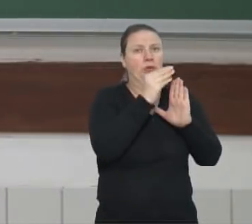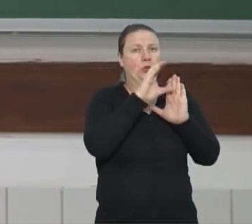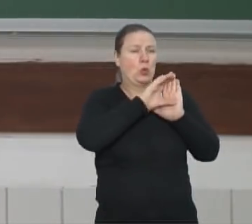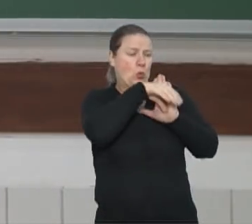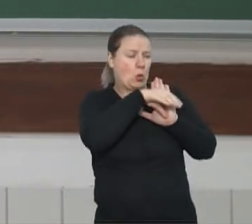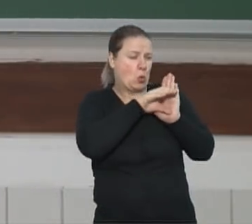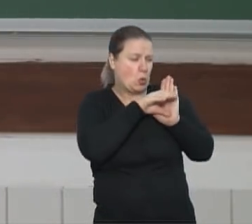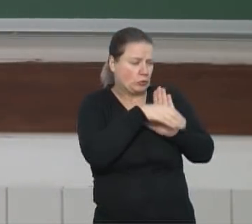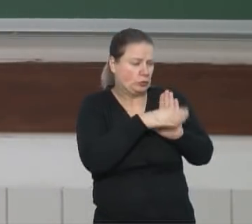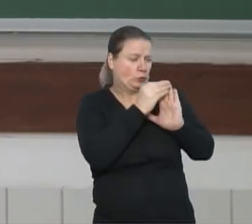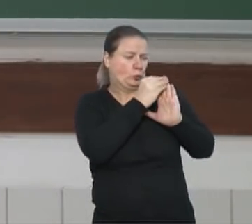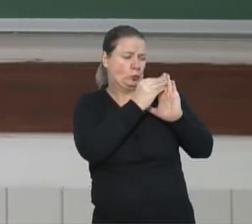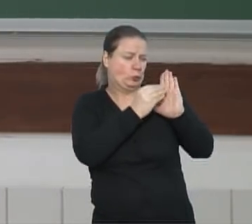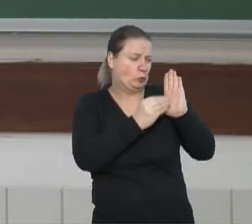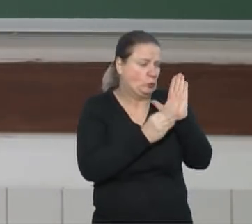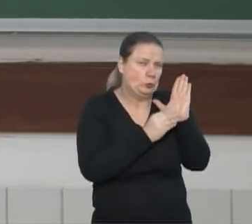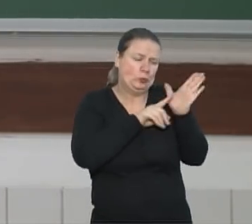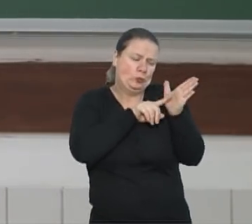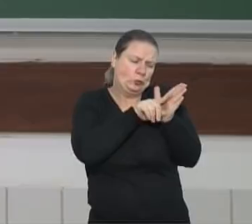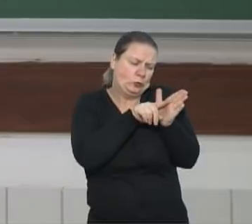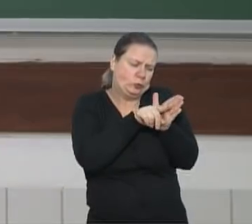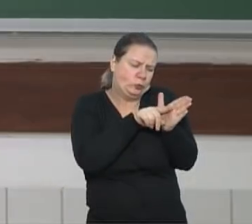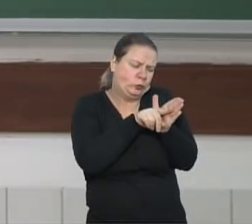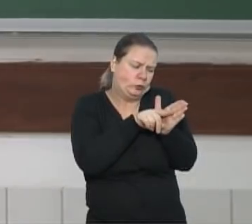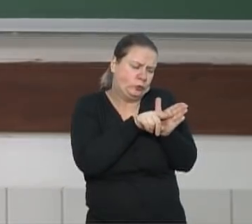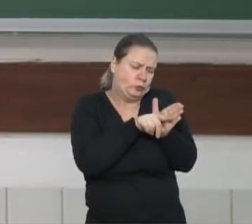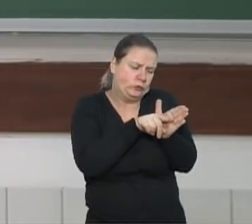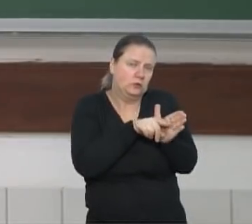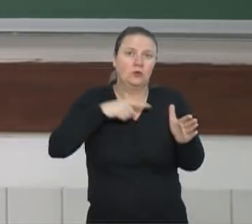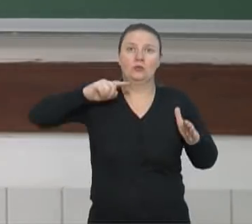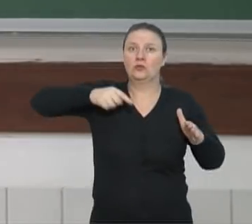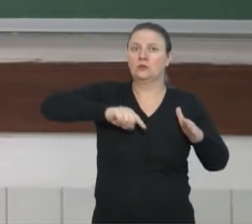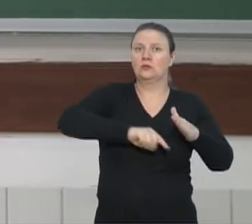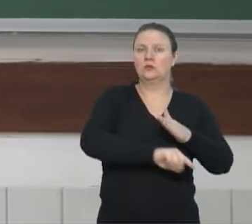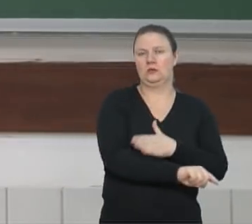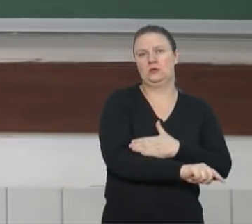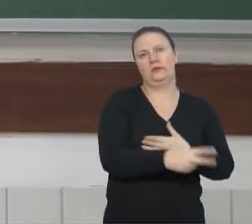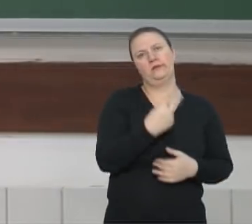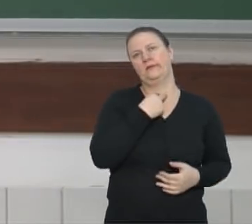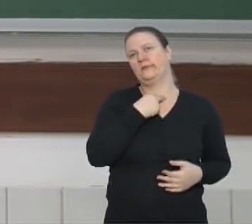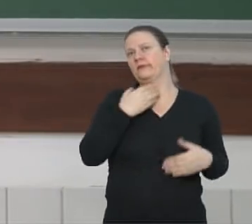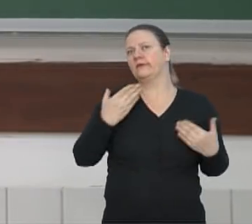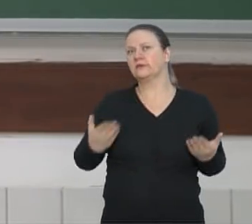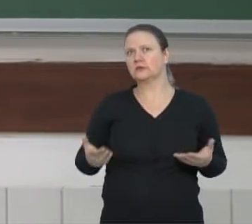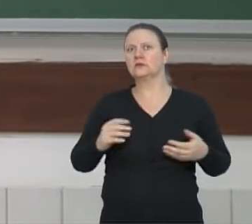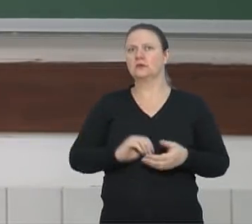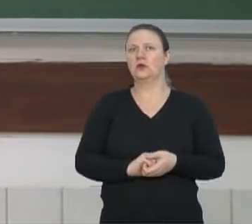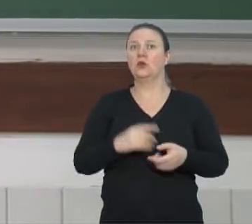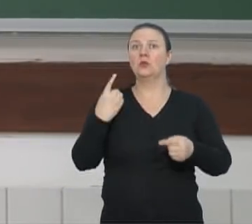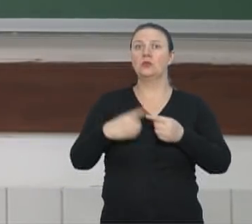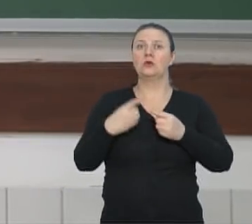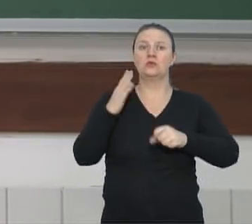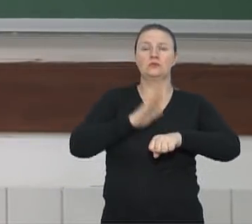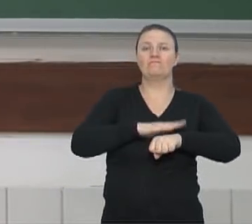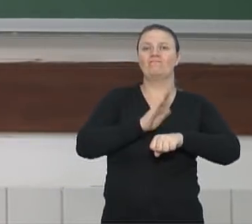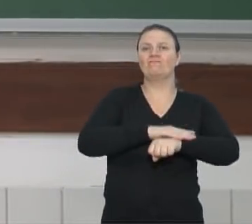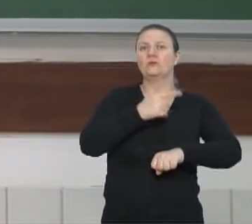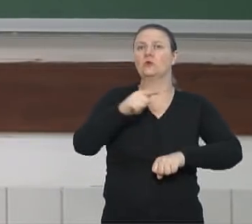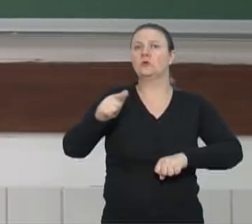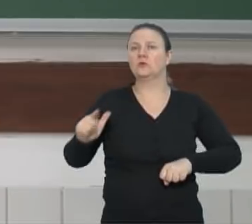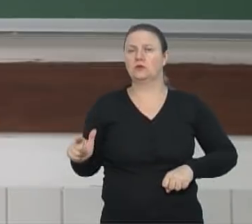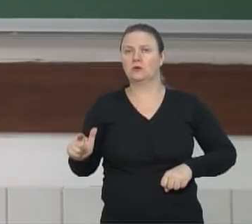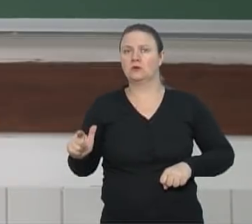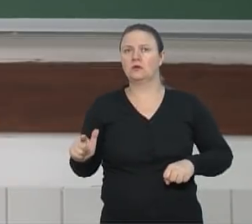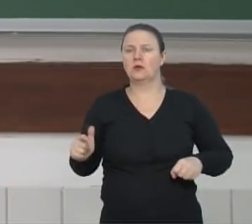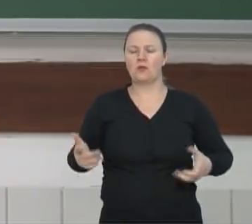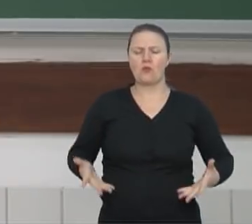Eu não posso fazer uma pesquisa de todo aquele tema e colocar na minha dissertação, porque não dá tempo para isso. Então é algo